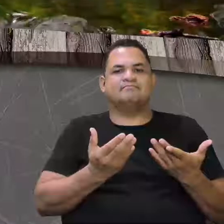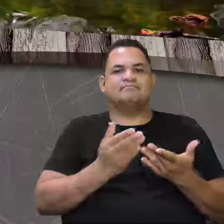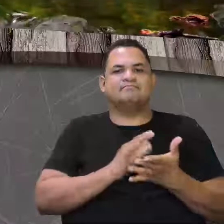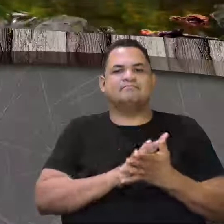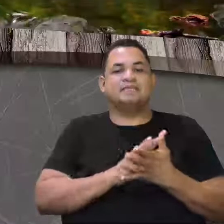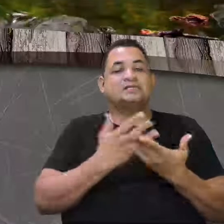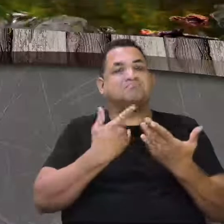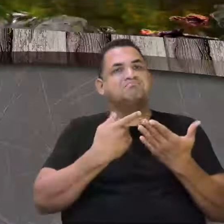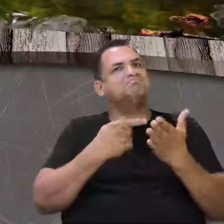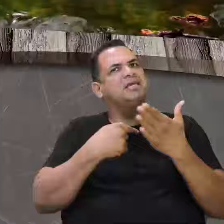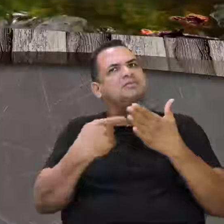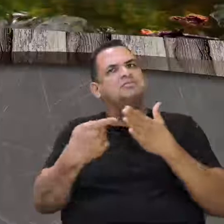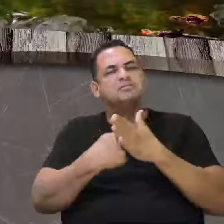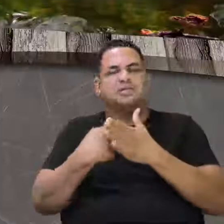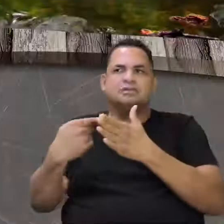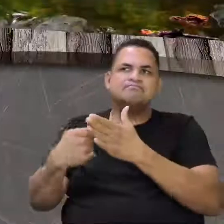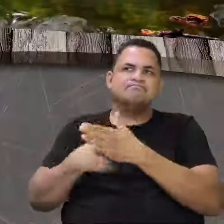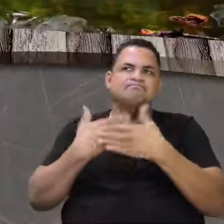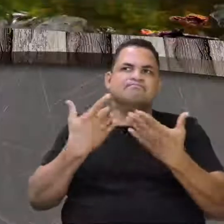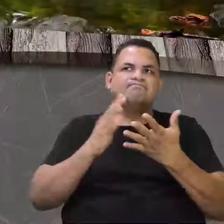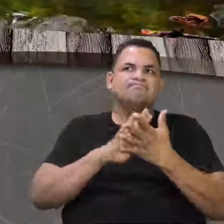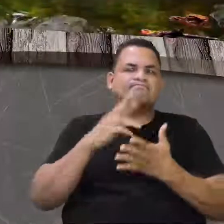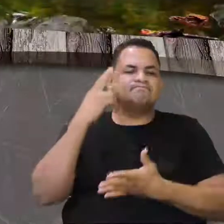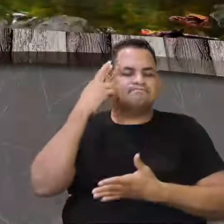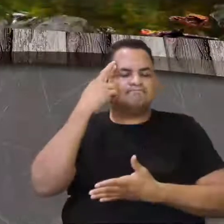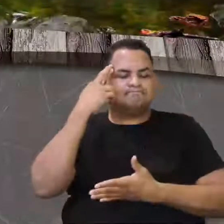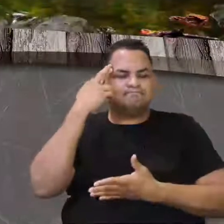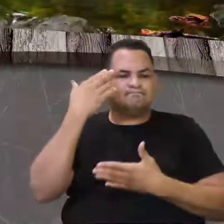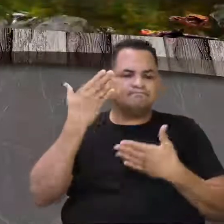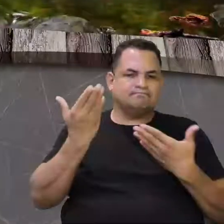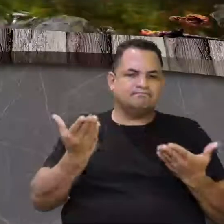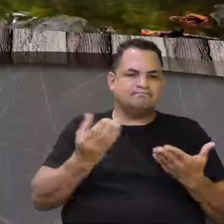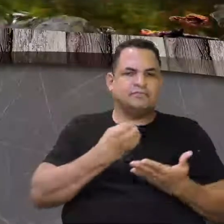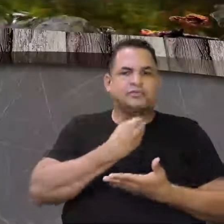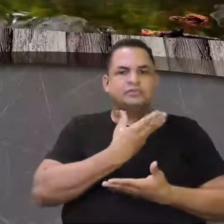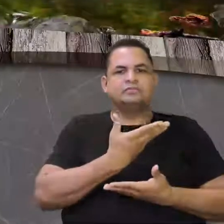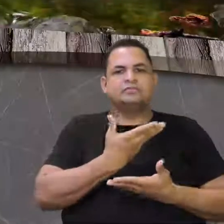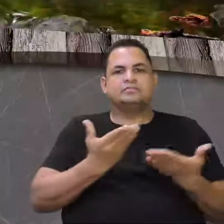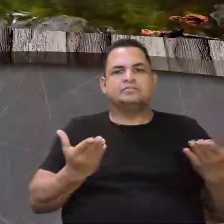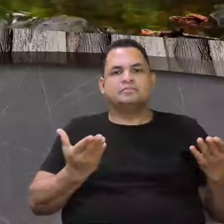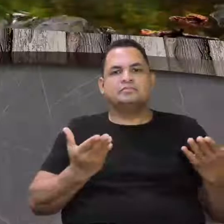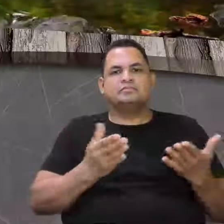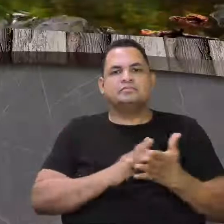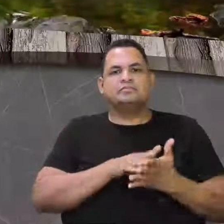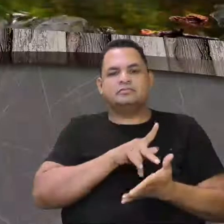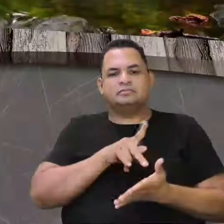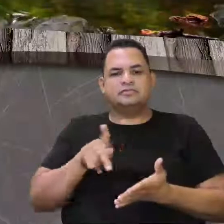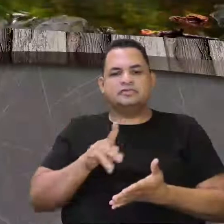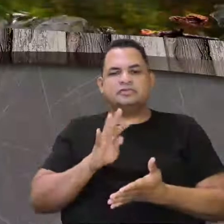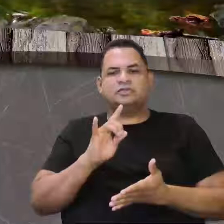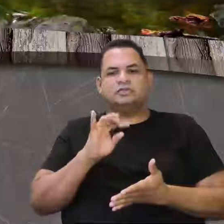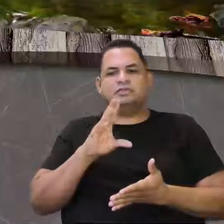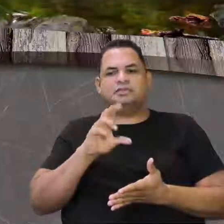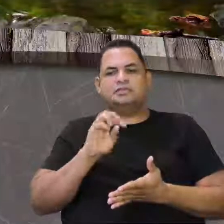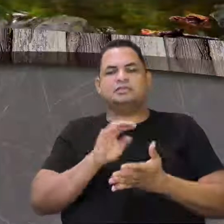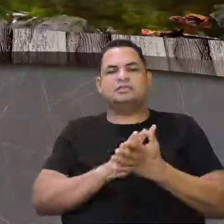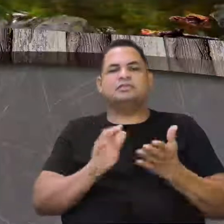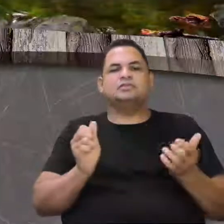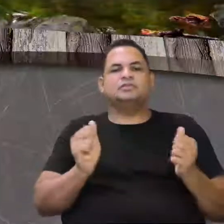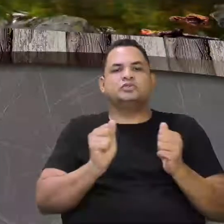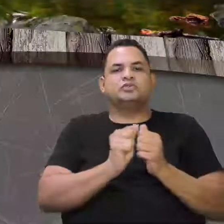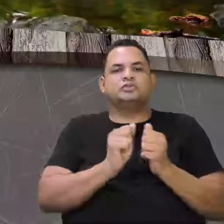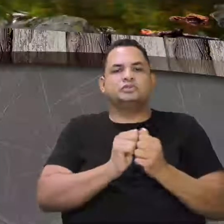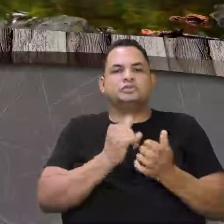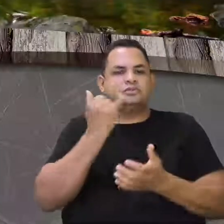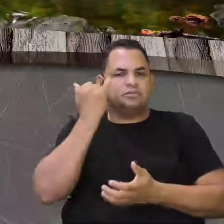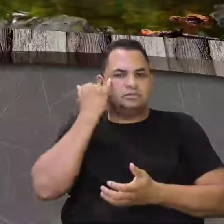nos indagarmos, né? A refletirmos, tá bom? A professora Tabita aqui, como eu acabei de falar,